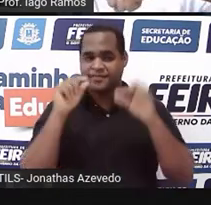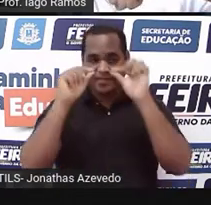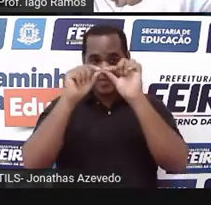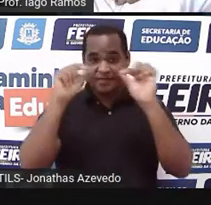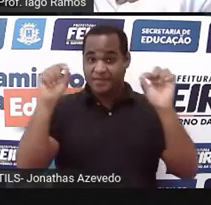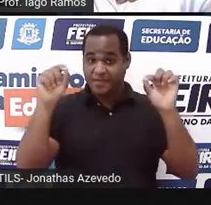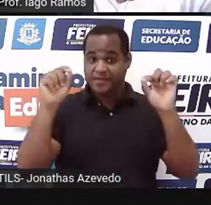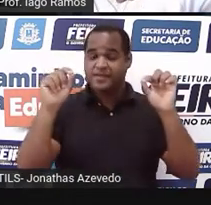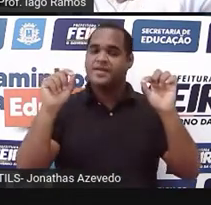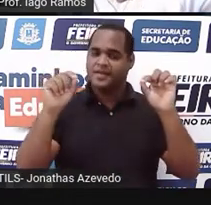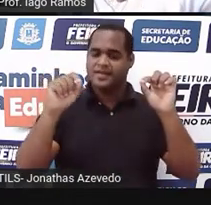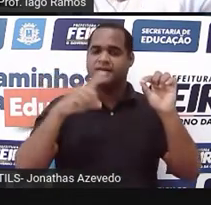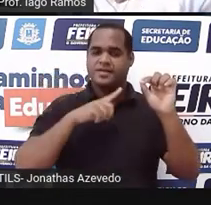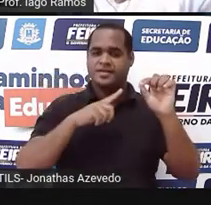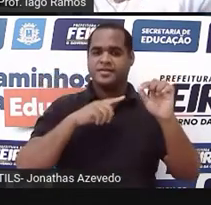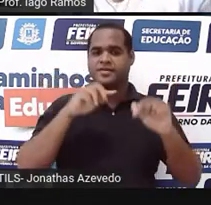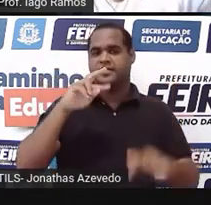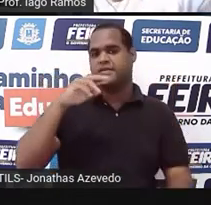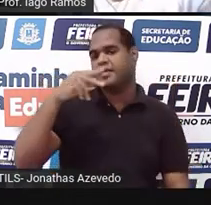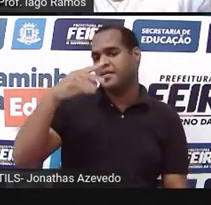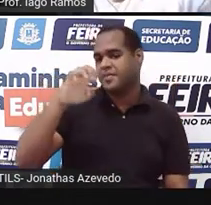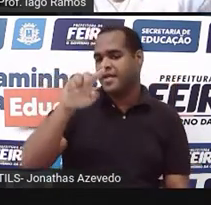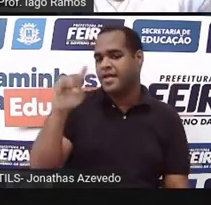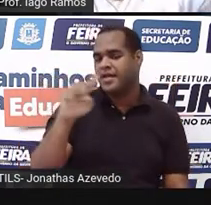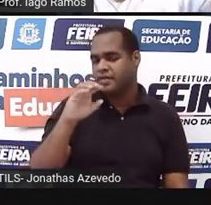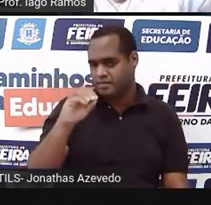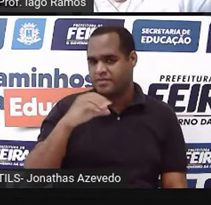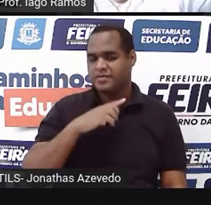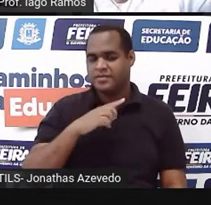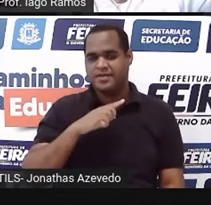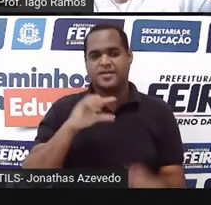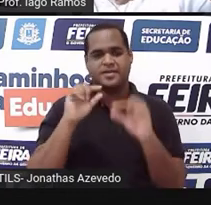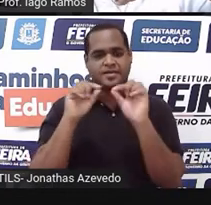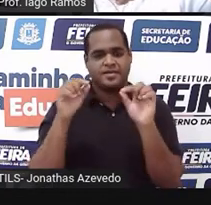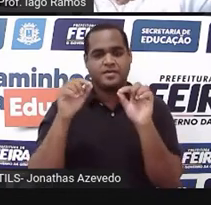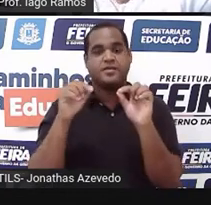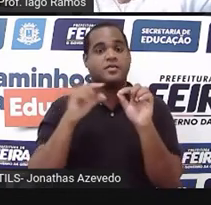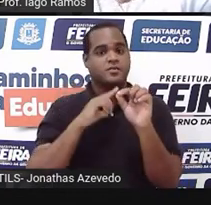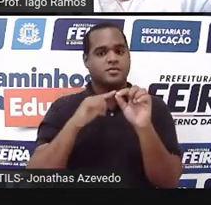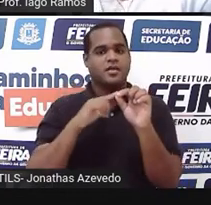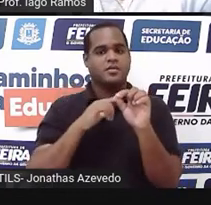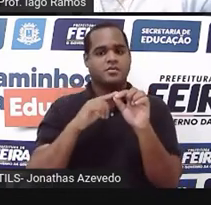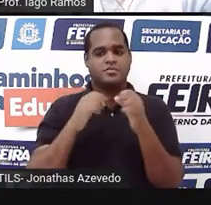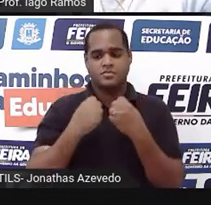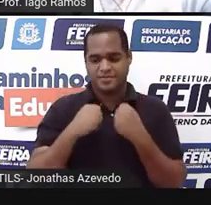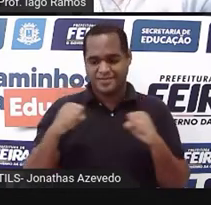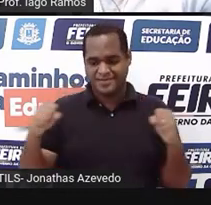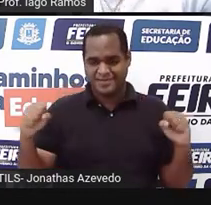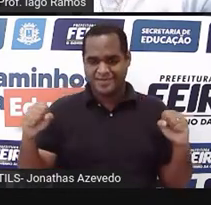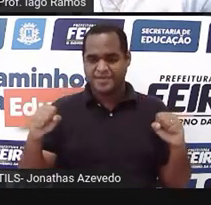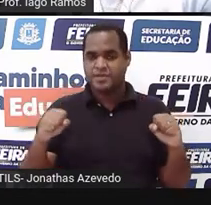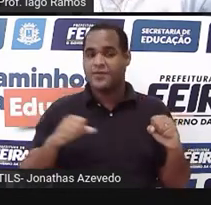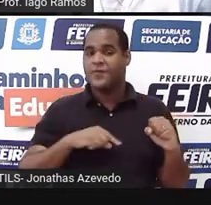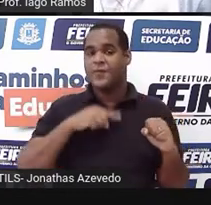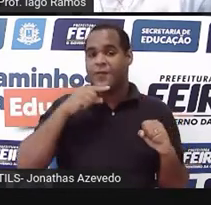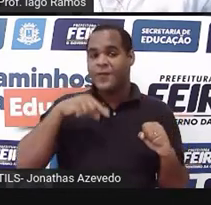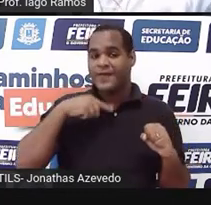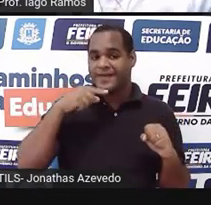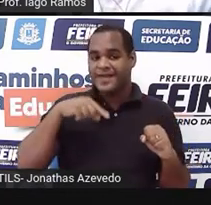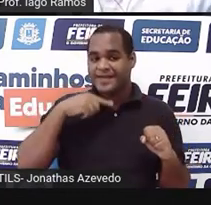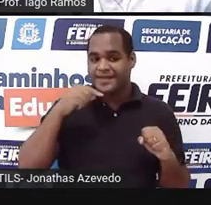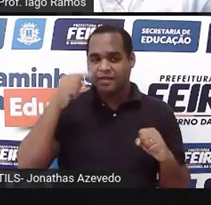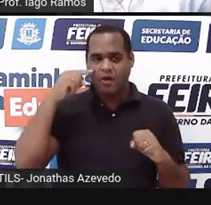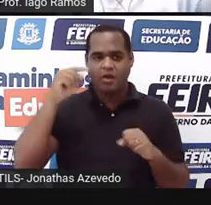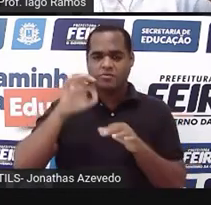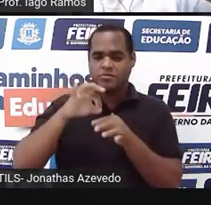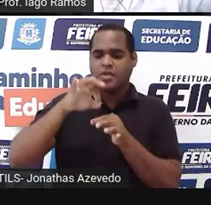esse lado aqui debaixo e esse lado maior aqui debaixo não toca ou